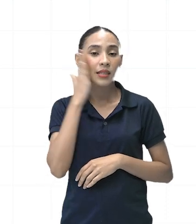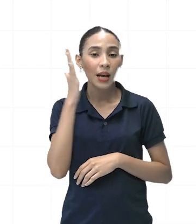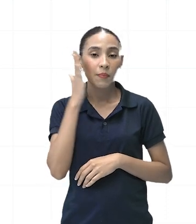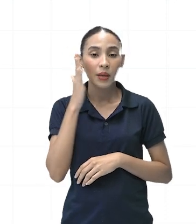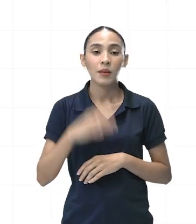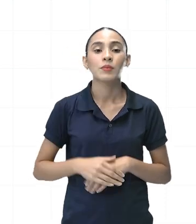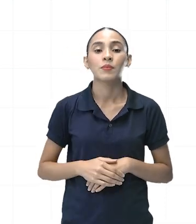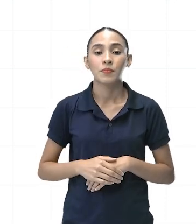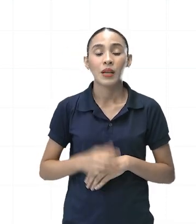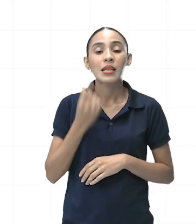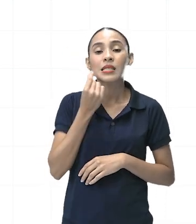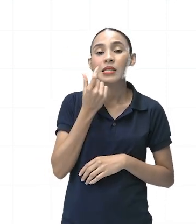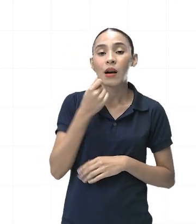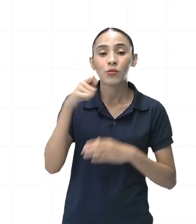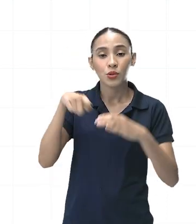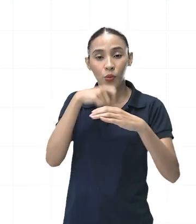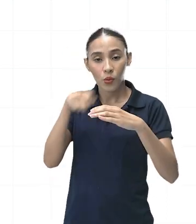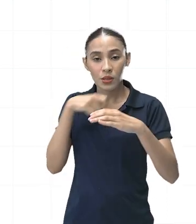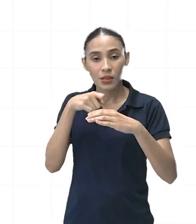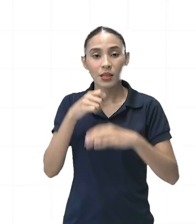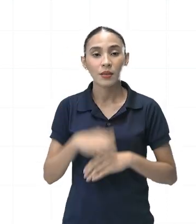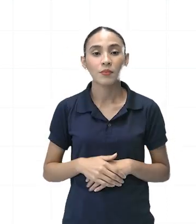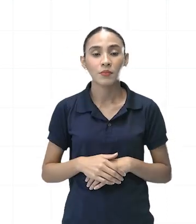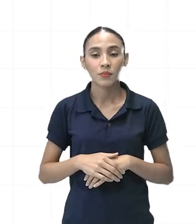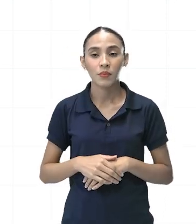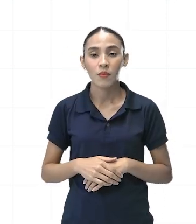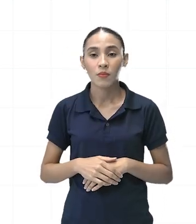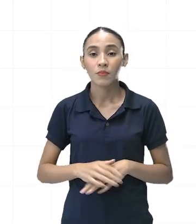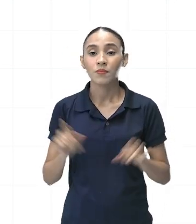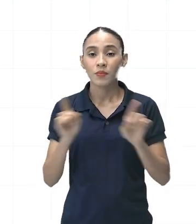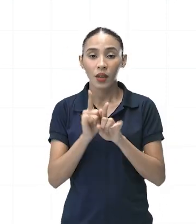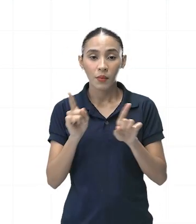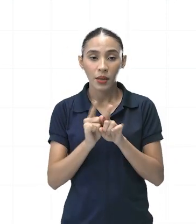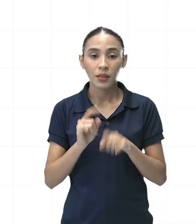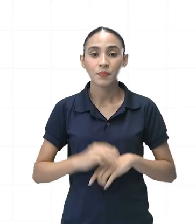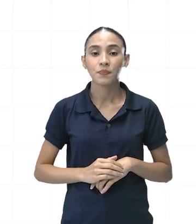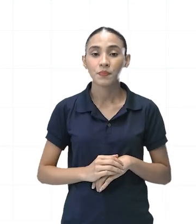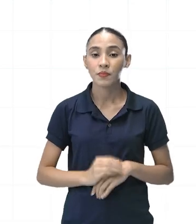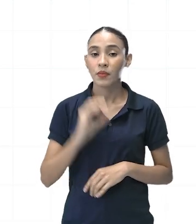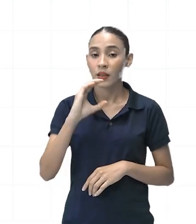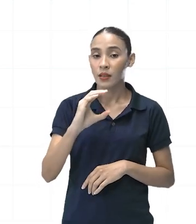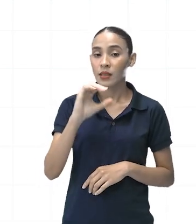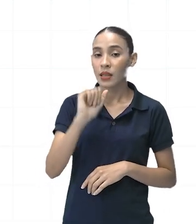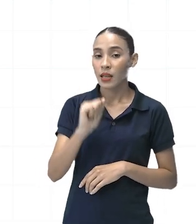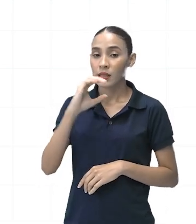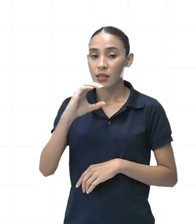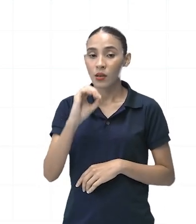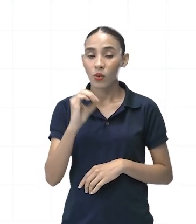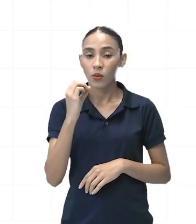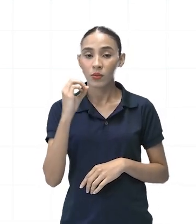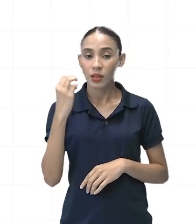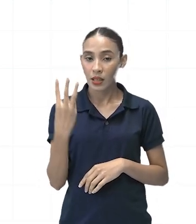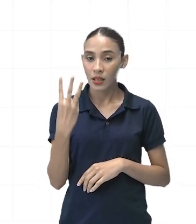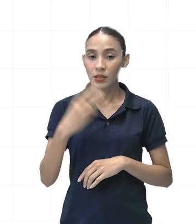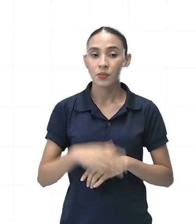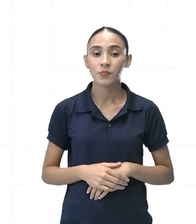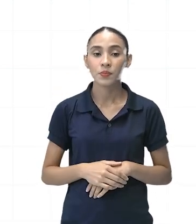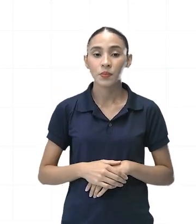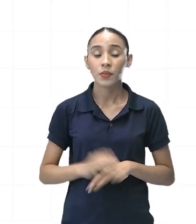já sabemos que se trata do sal de cozinha, bem como o carbonato de